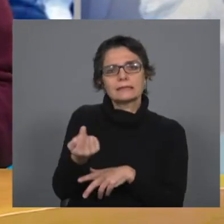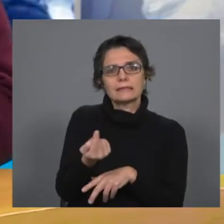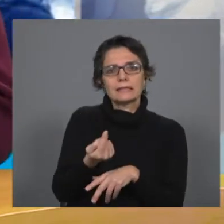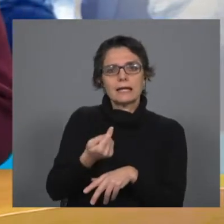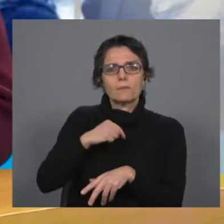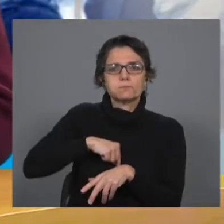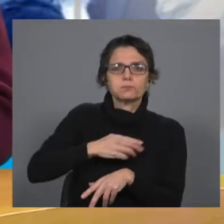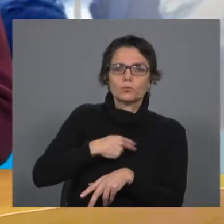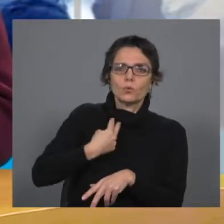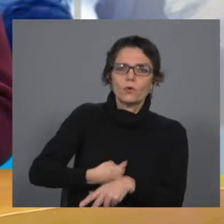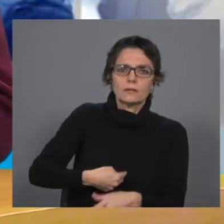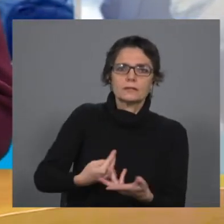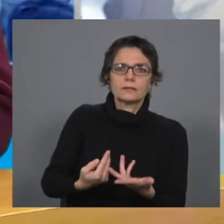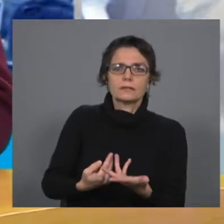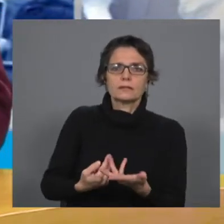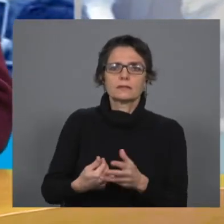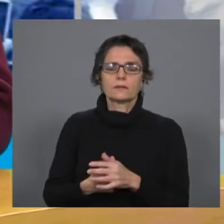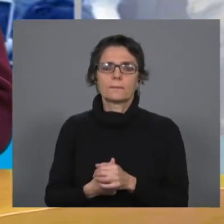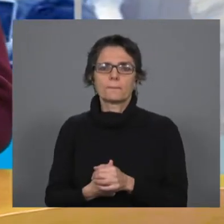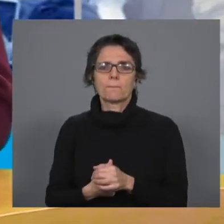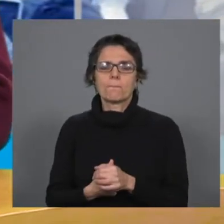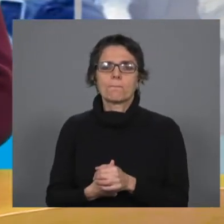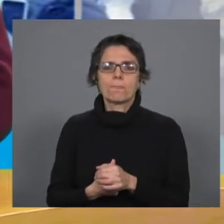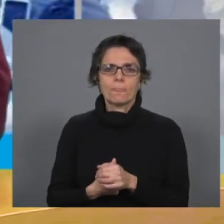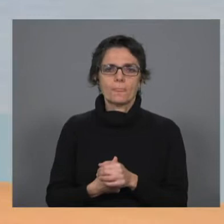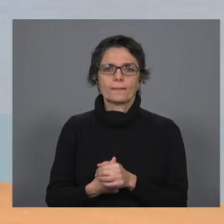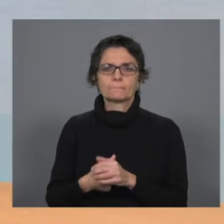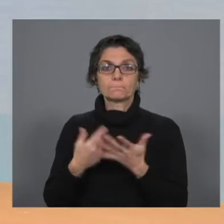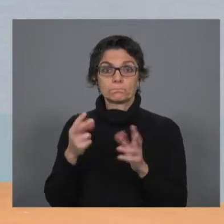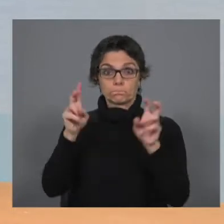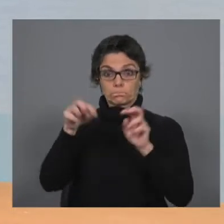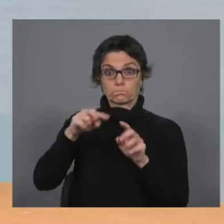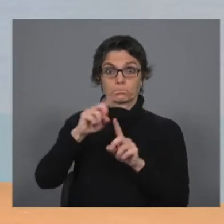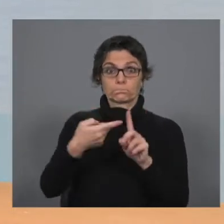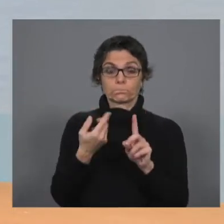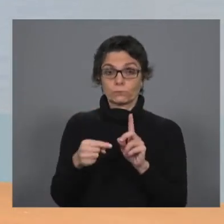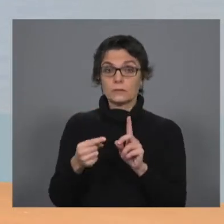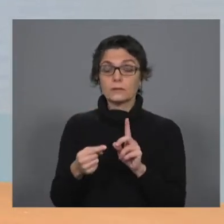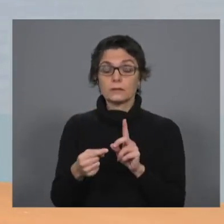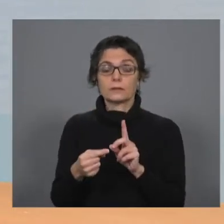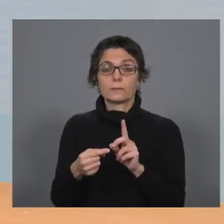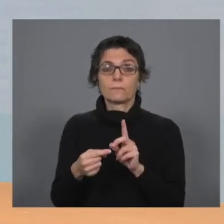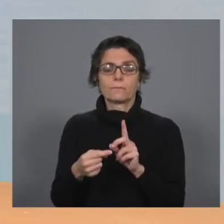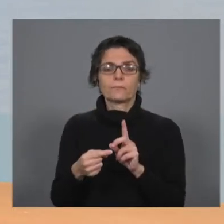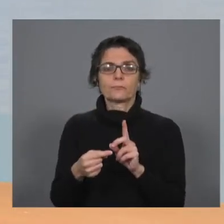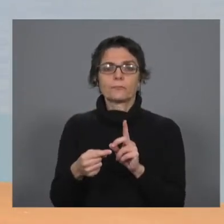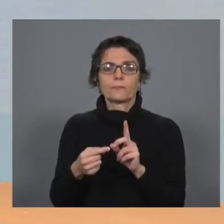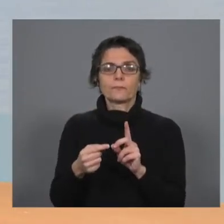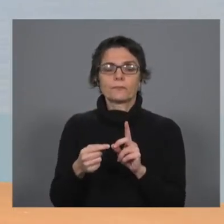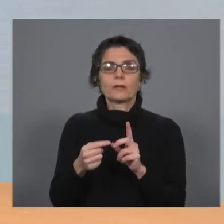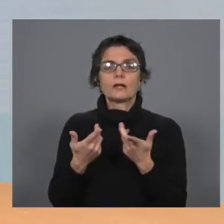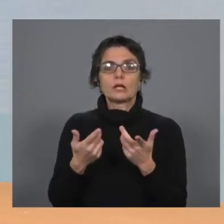nas circunstâncias de cada um deste seguir a Cristo. Este ano há um tema, como em todos, aliás, que preside a esta